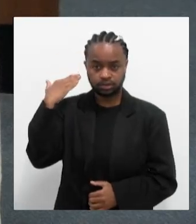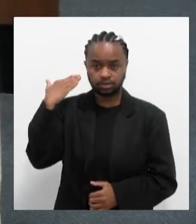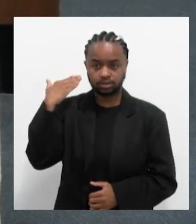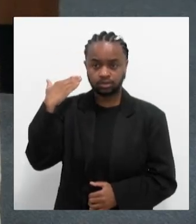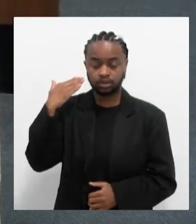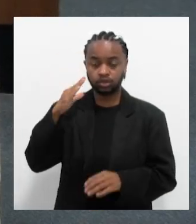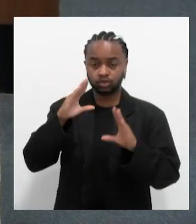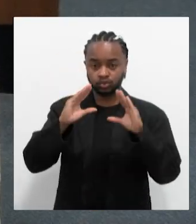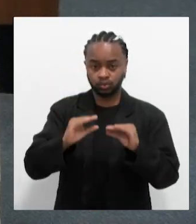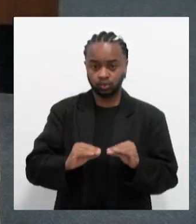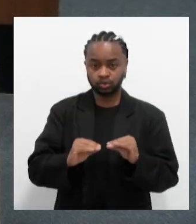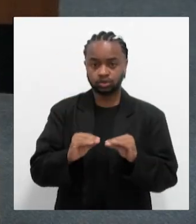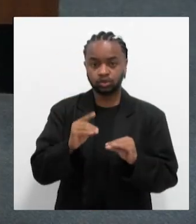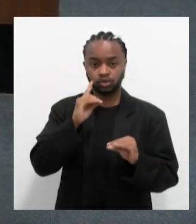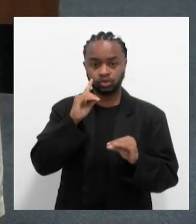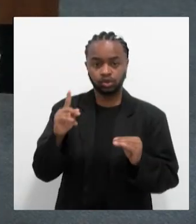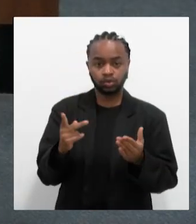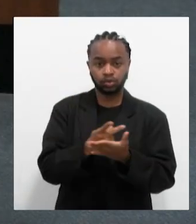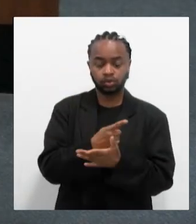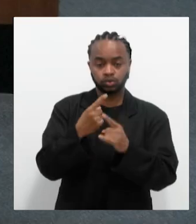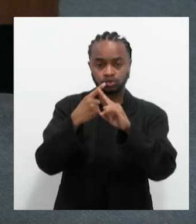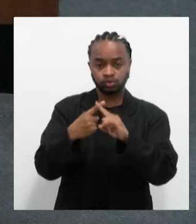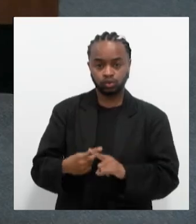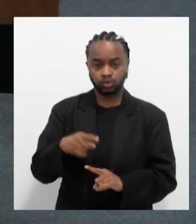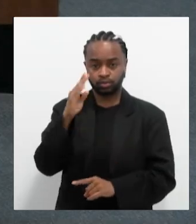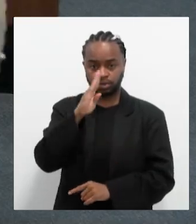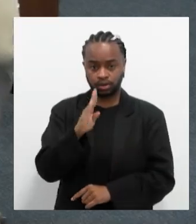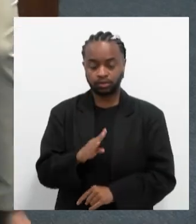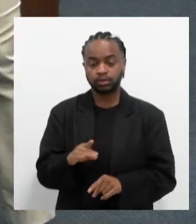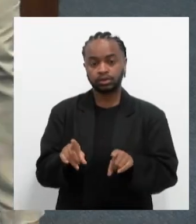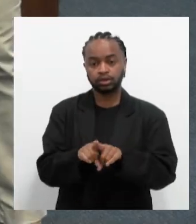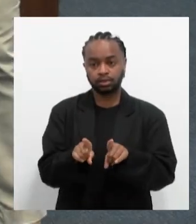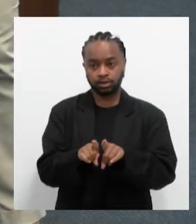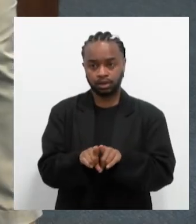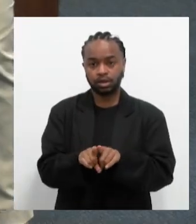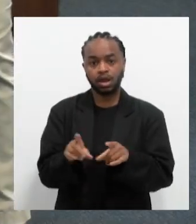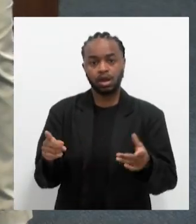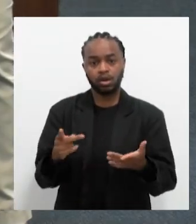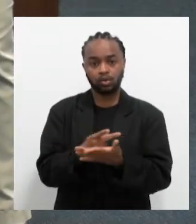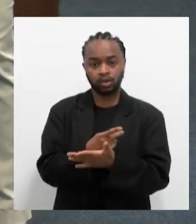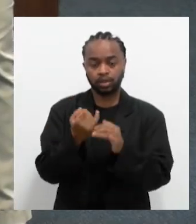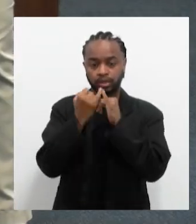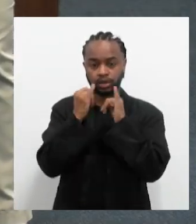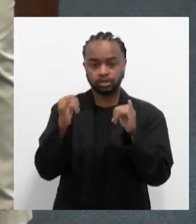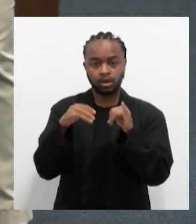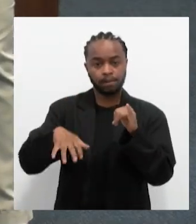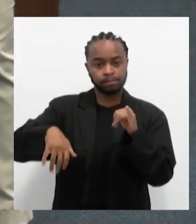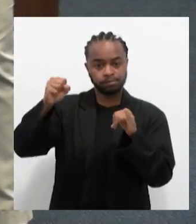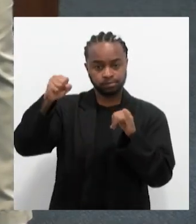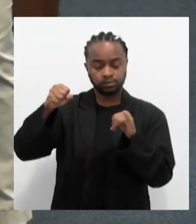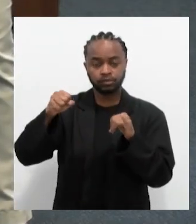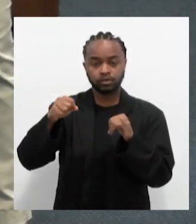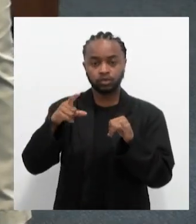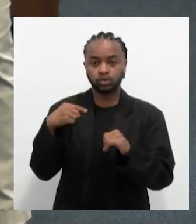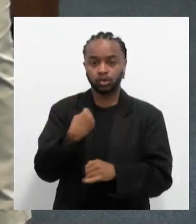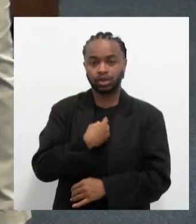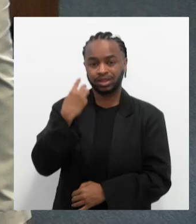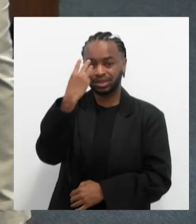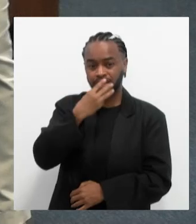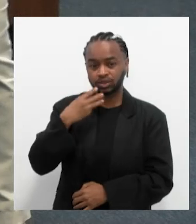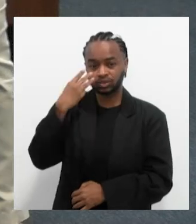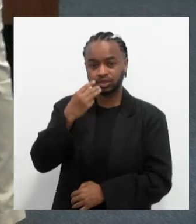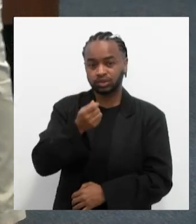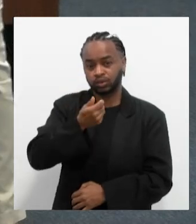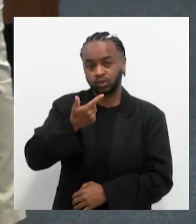à noite, no dia que aconteceu o Jogo do Brasil, também tivemos energia elétrica interrompida, ficamos mais de 3 horas sem luz no